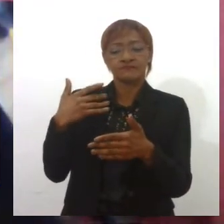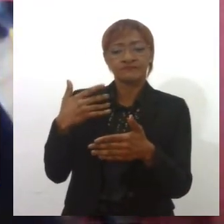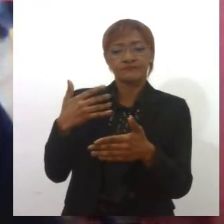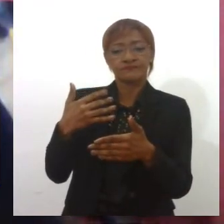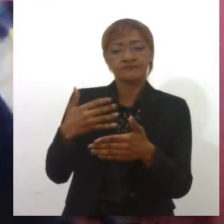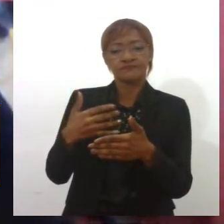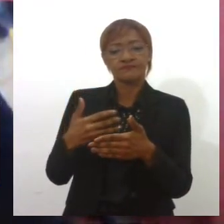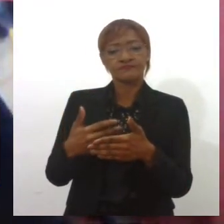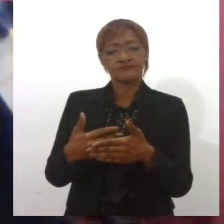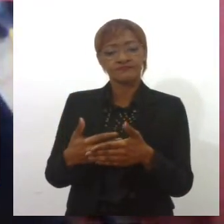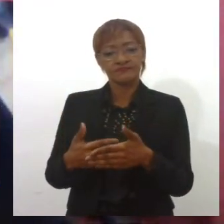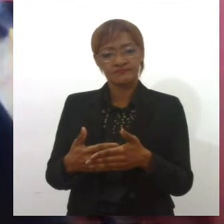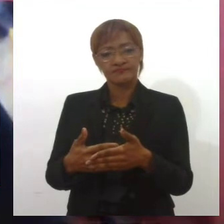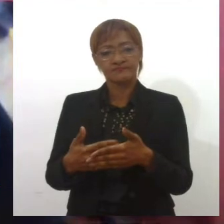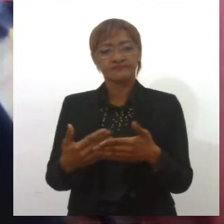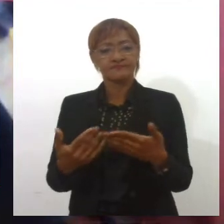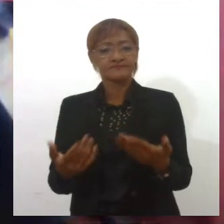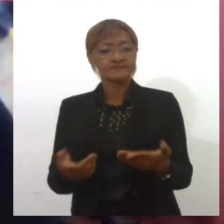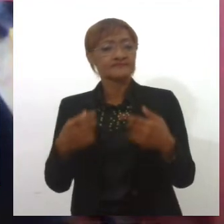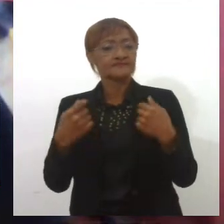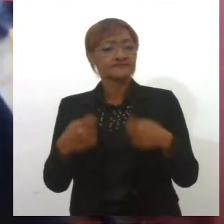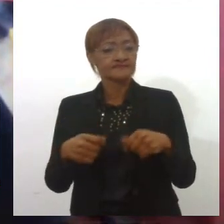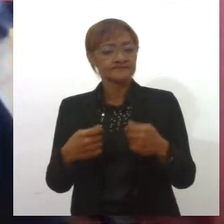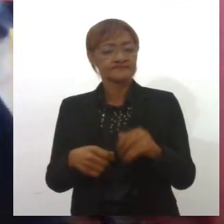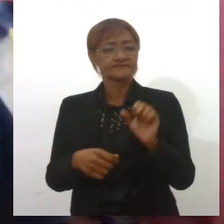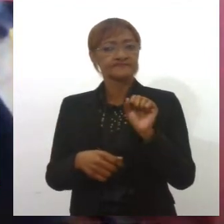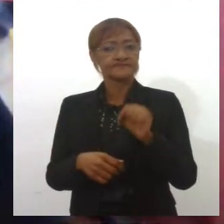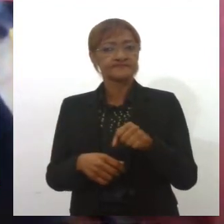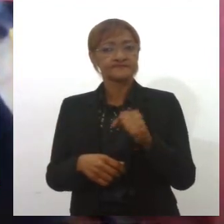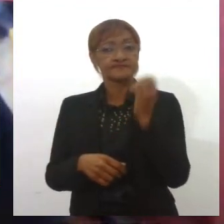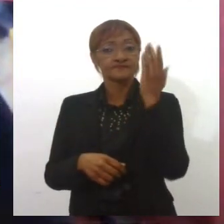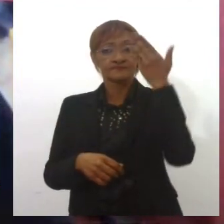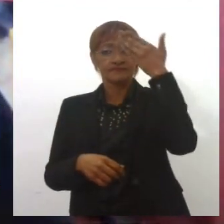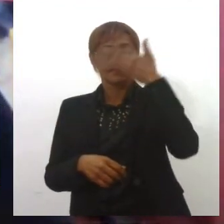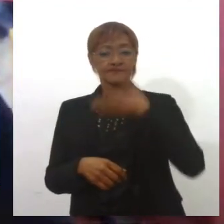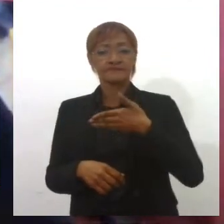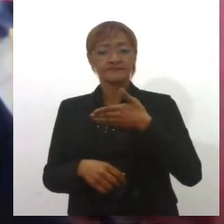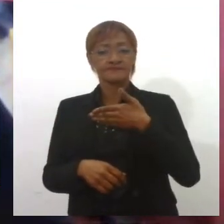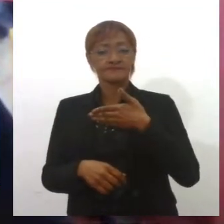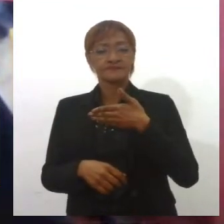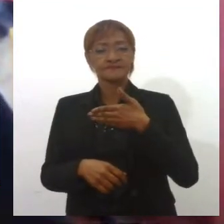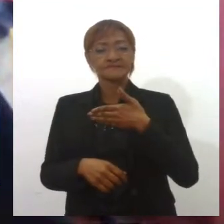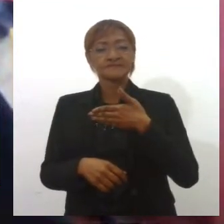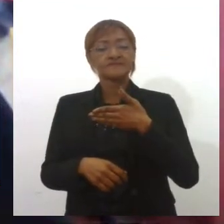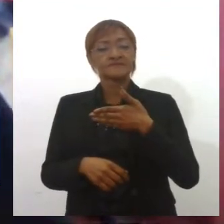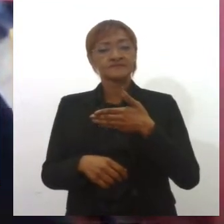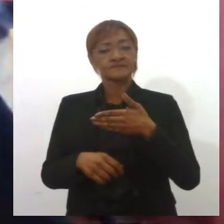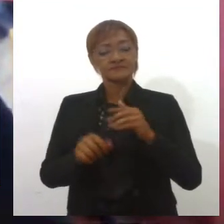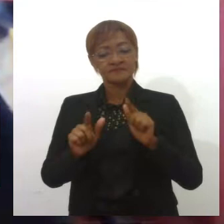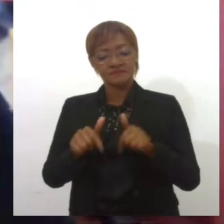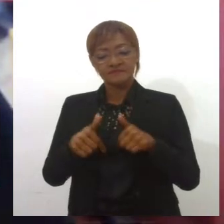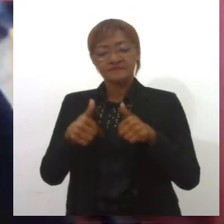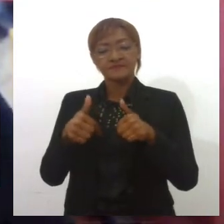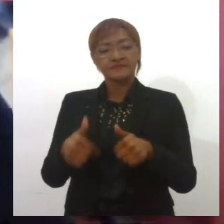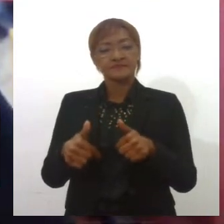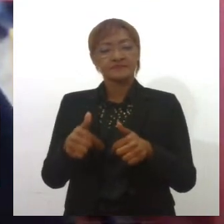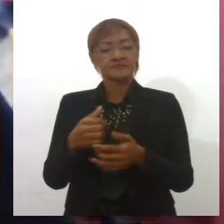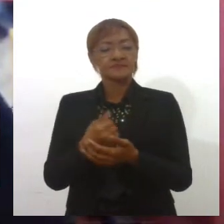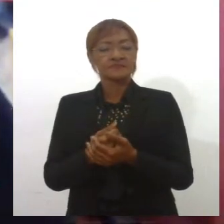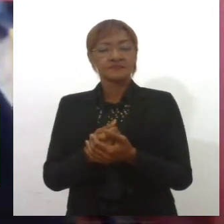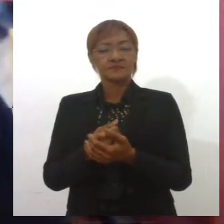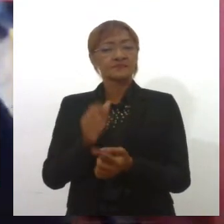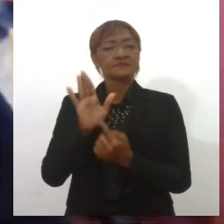e a mulher precisou exatamente ir provando, abrindo os espaços, conquistando os caminhos, para